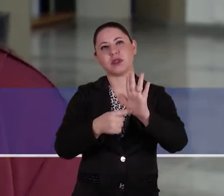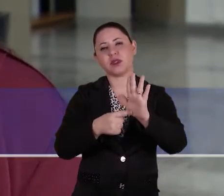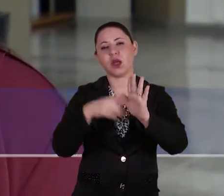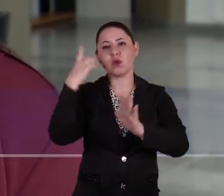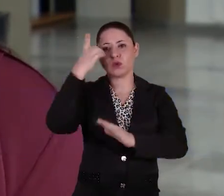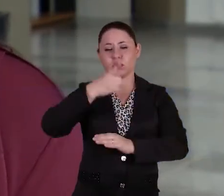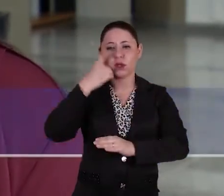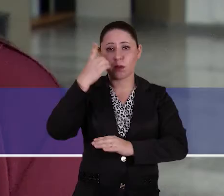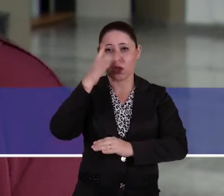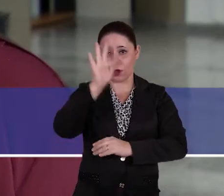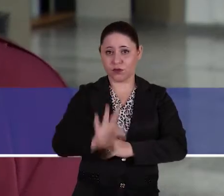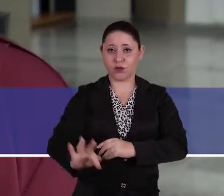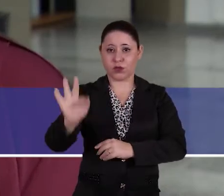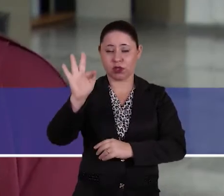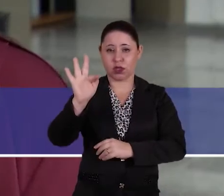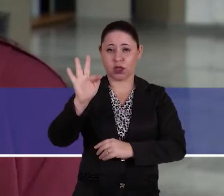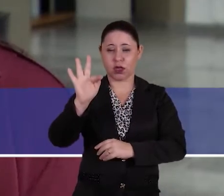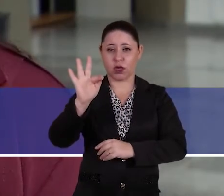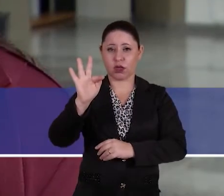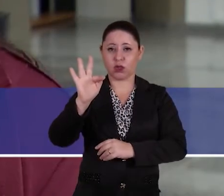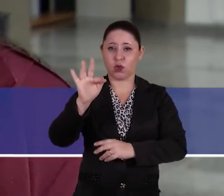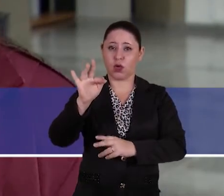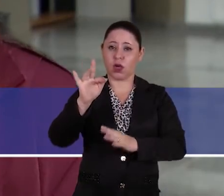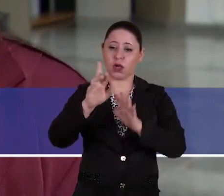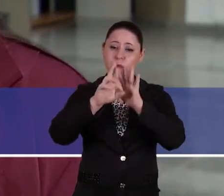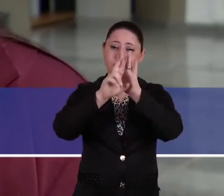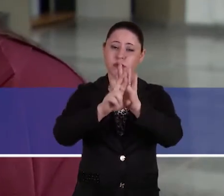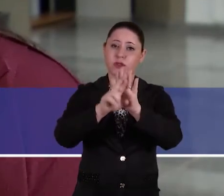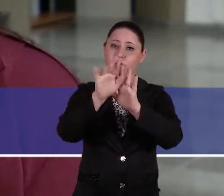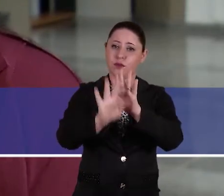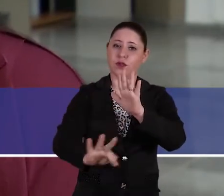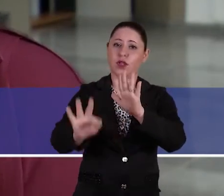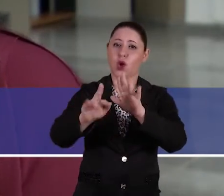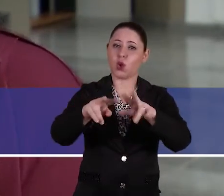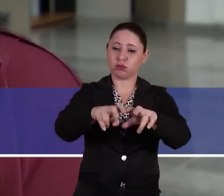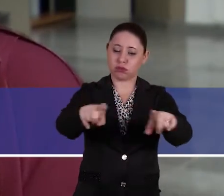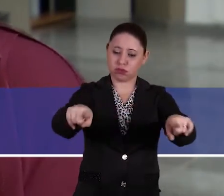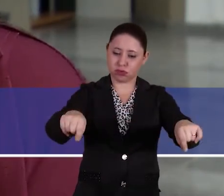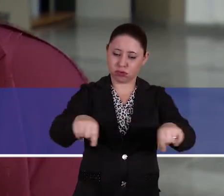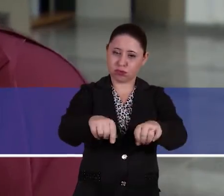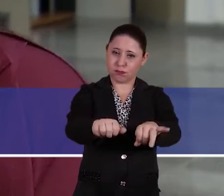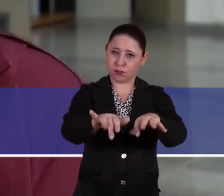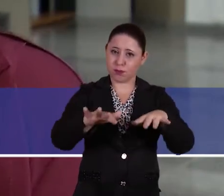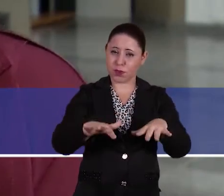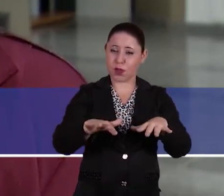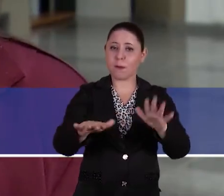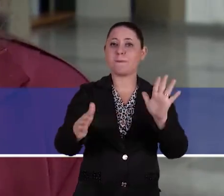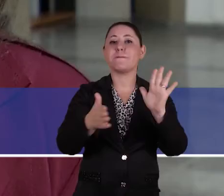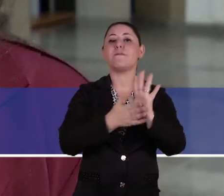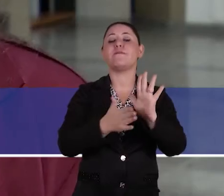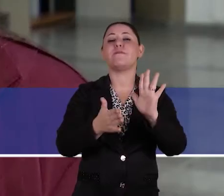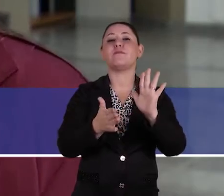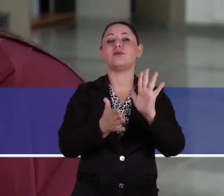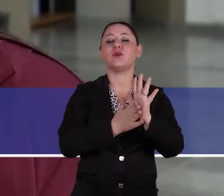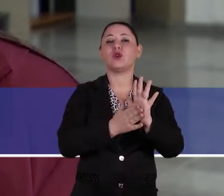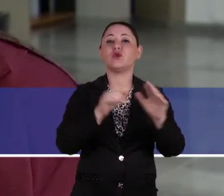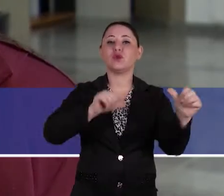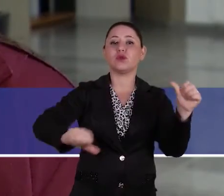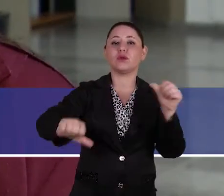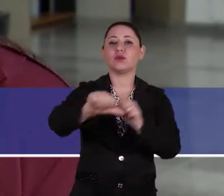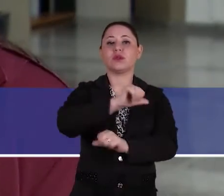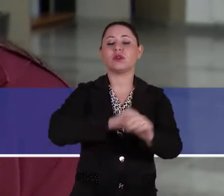para os nossos deputados federais, para os nossos representantes federais, da nossa bancada federal, uma proposta